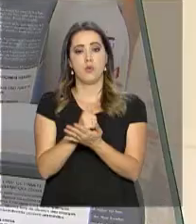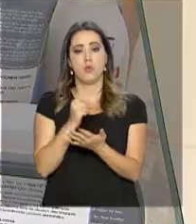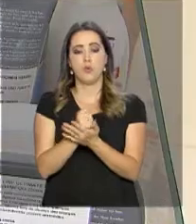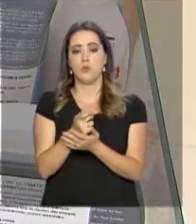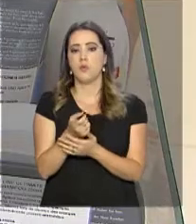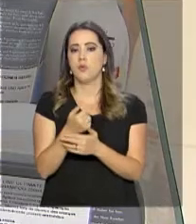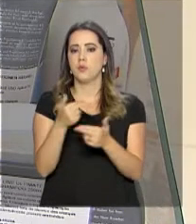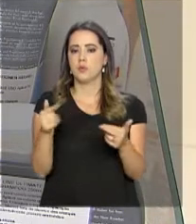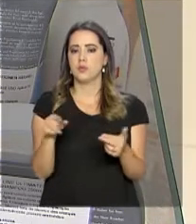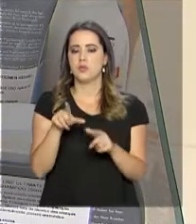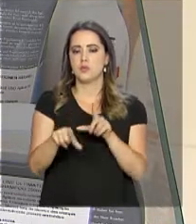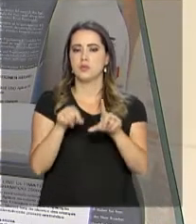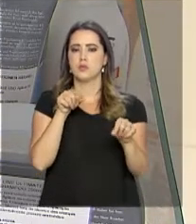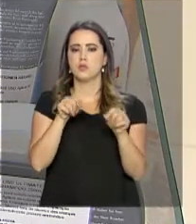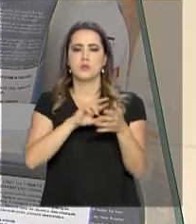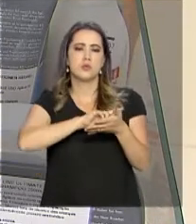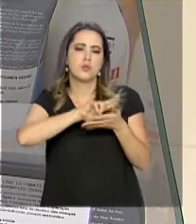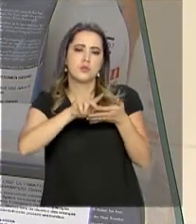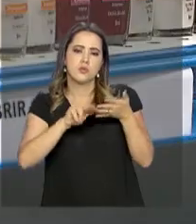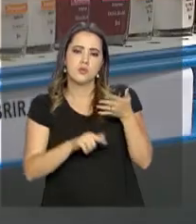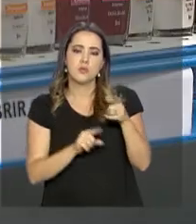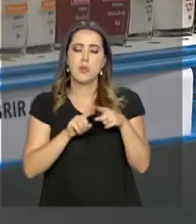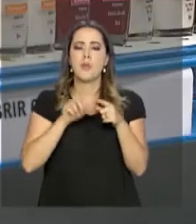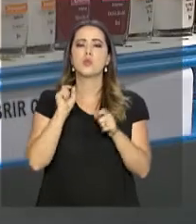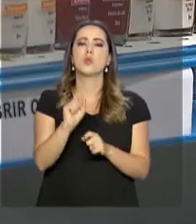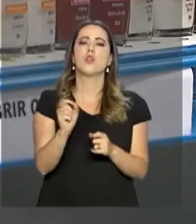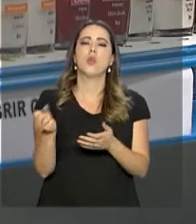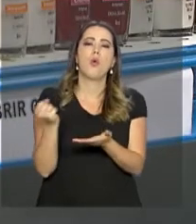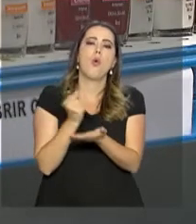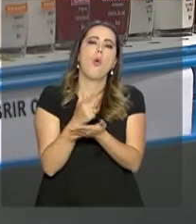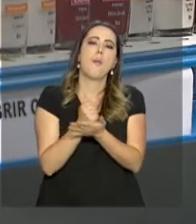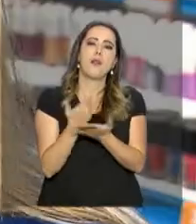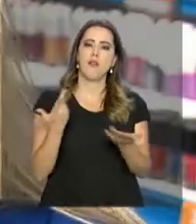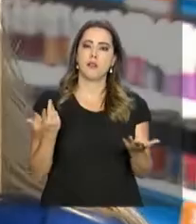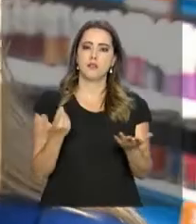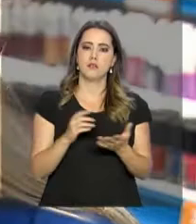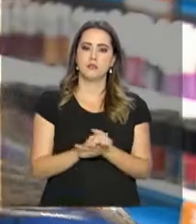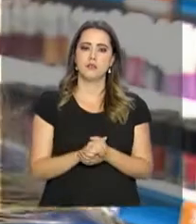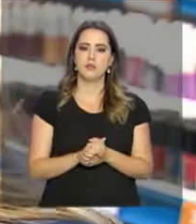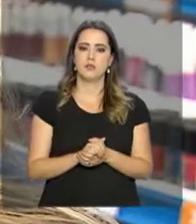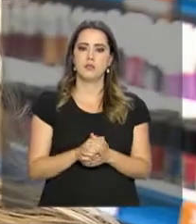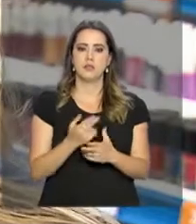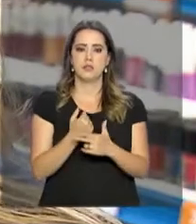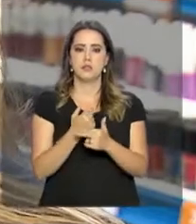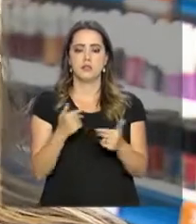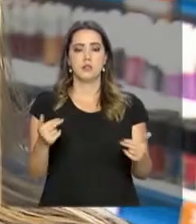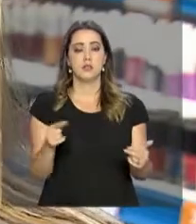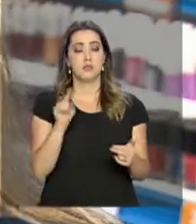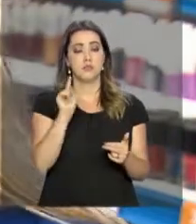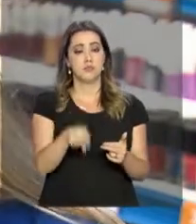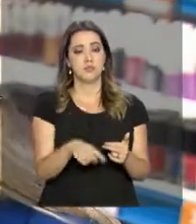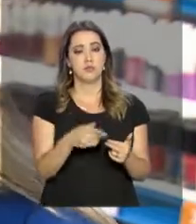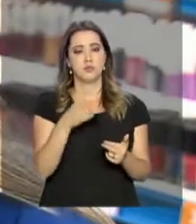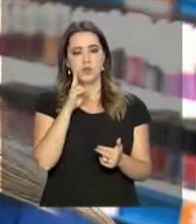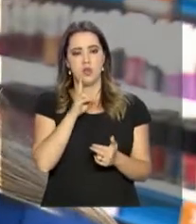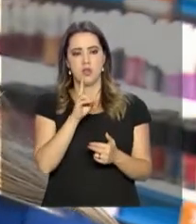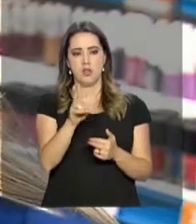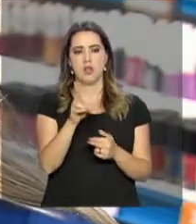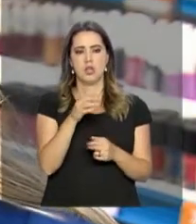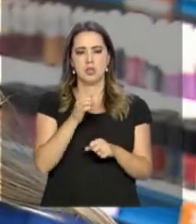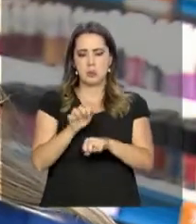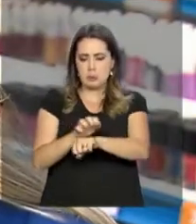produto as opções são muitas mas o que levar em conta para escolher os componentes é eu tenho muita energia